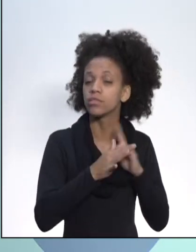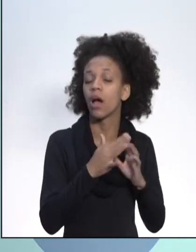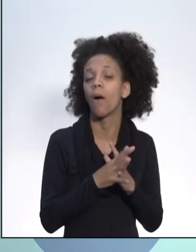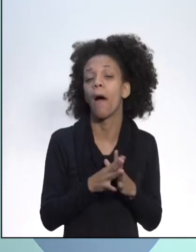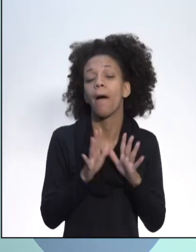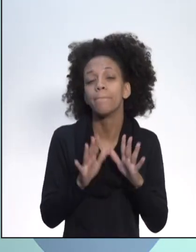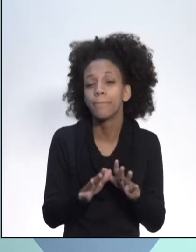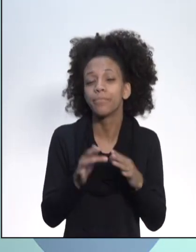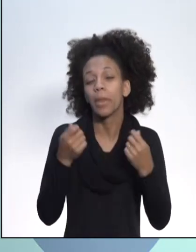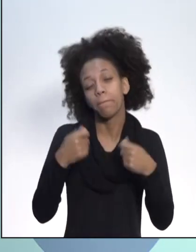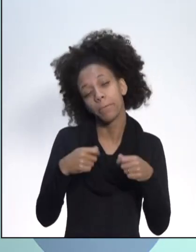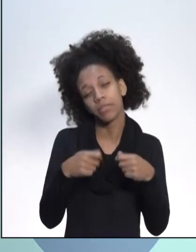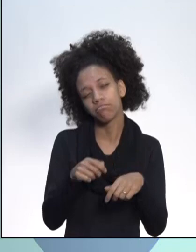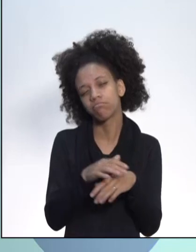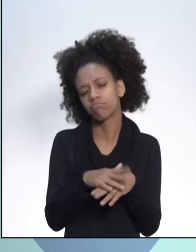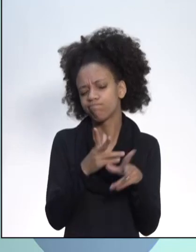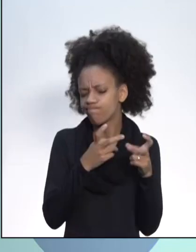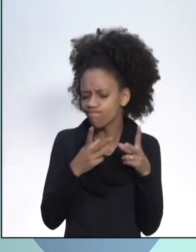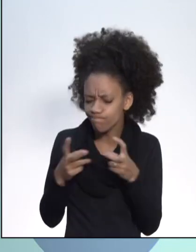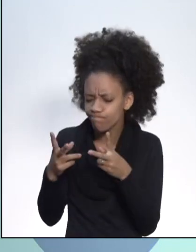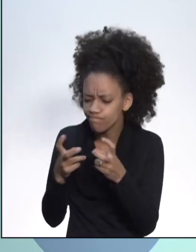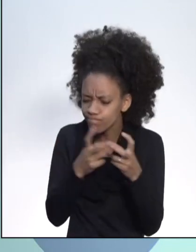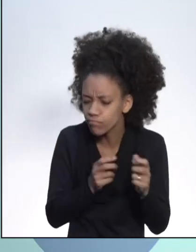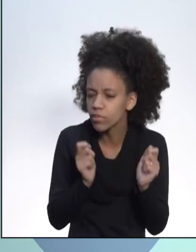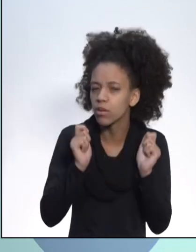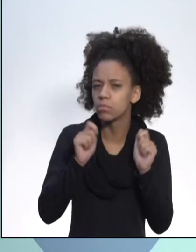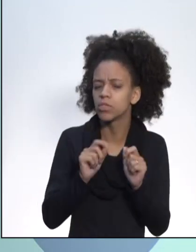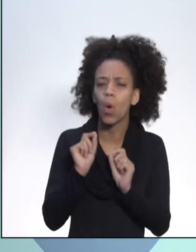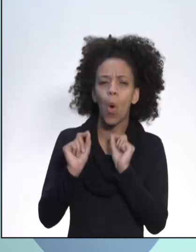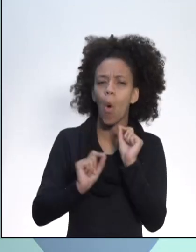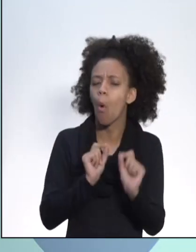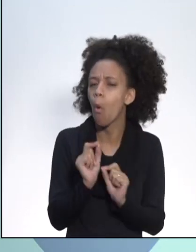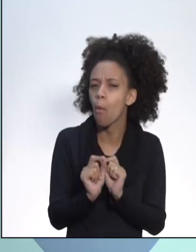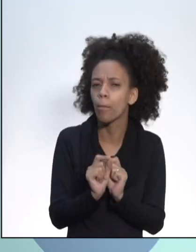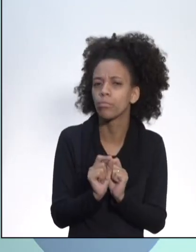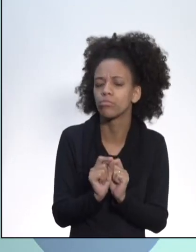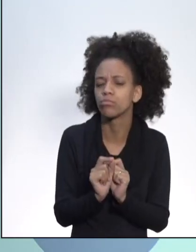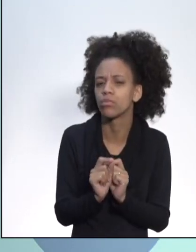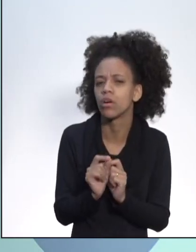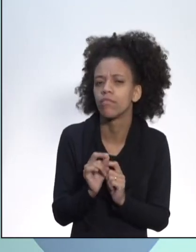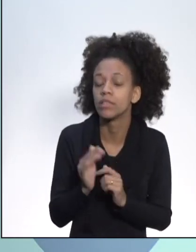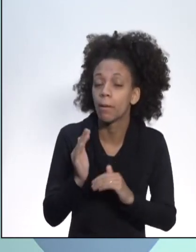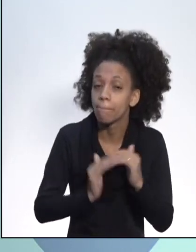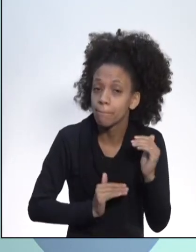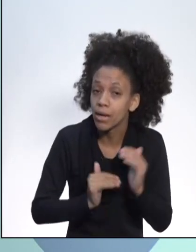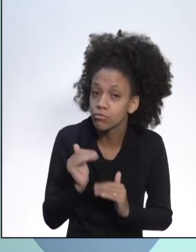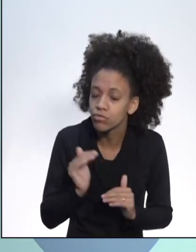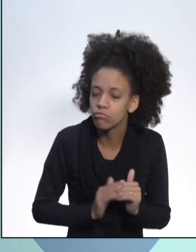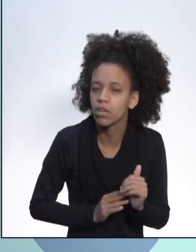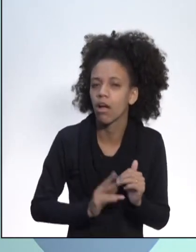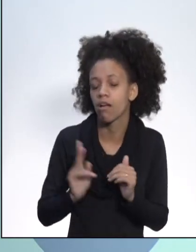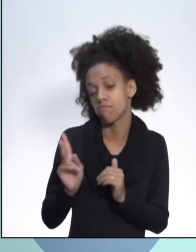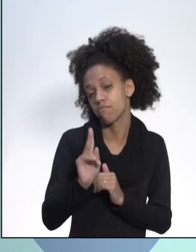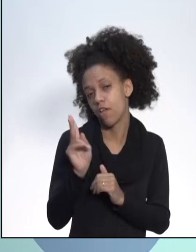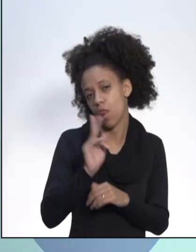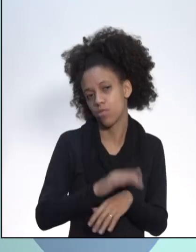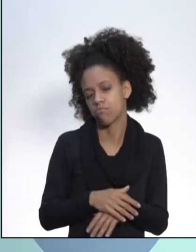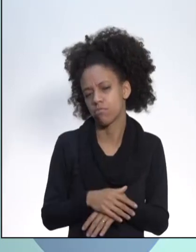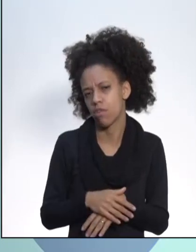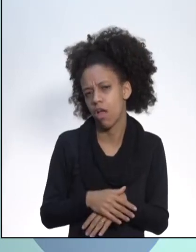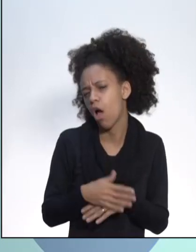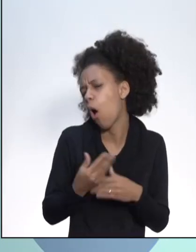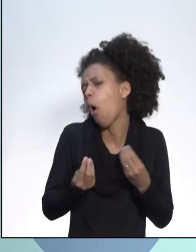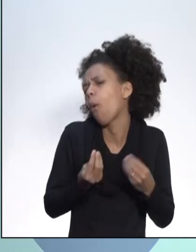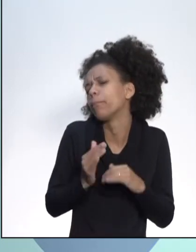E vocês precisam olhar essas competências e ver como que vocês colocam em prática esses valores. Então, como que coloca